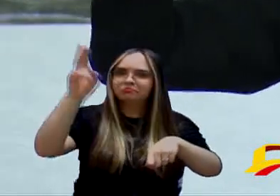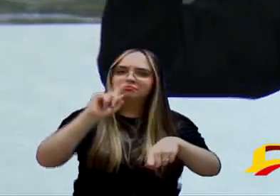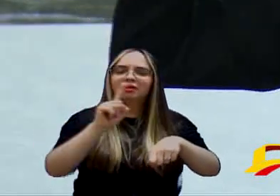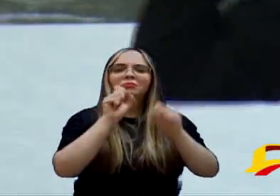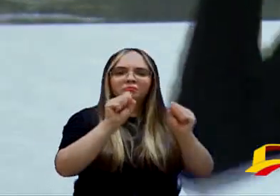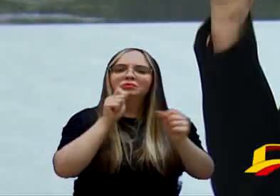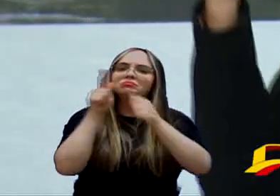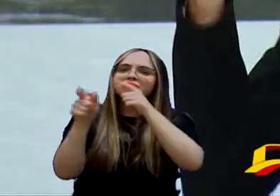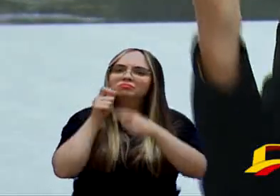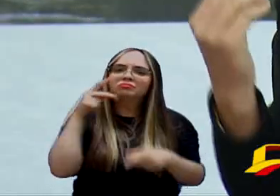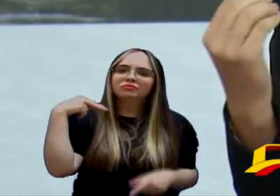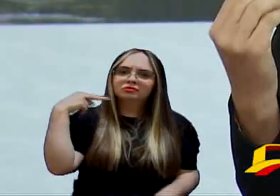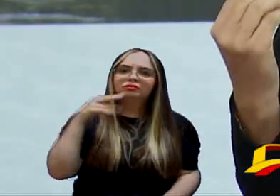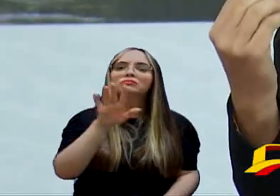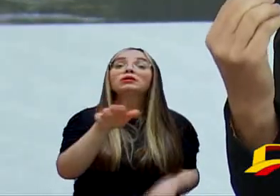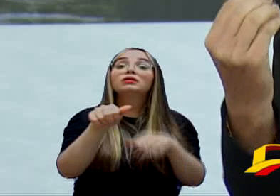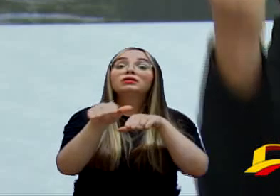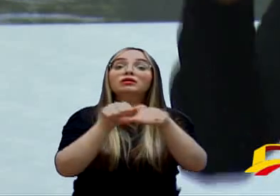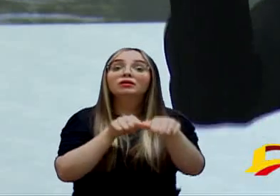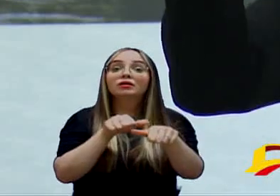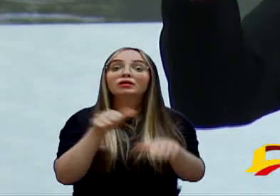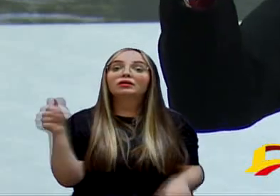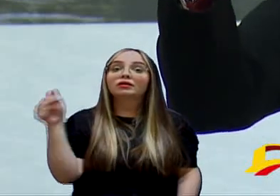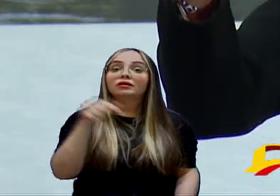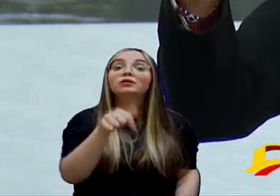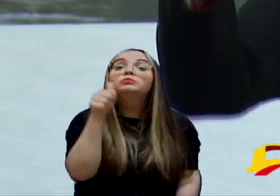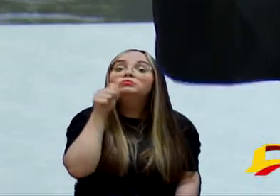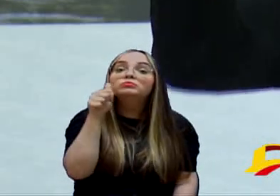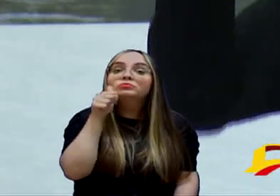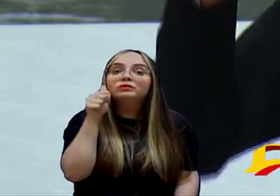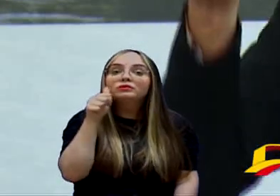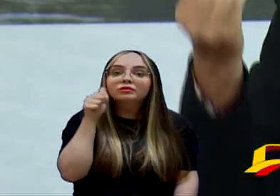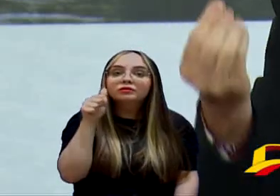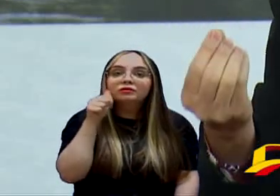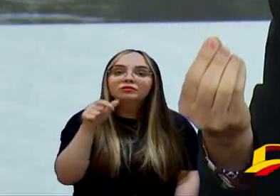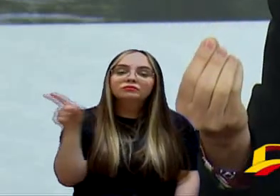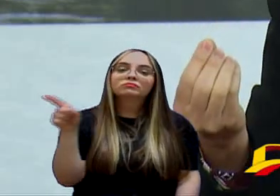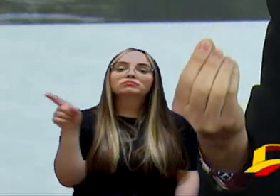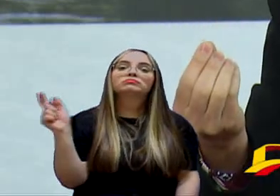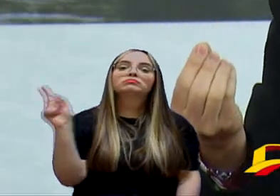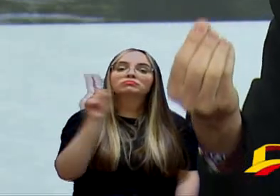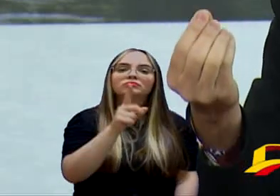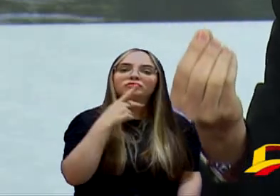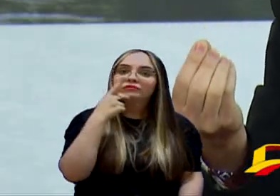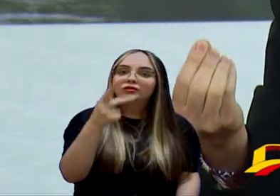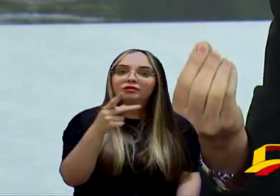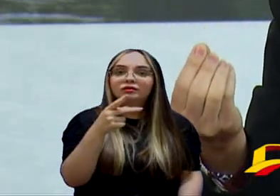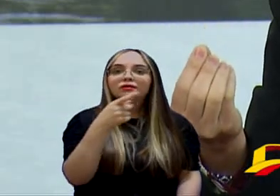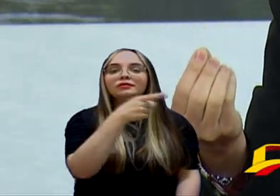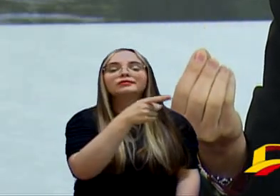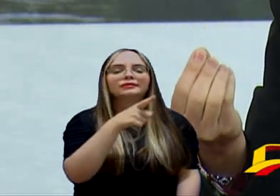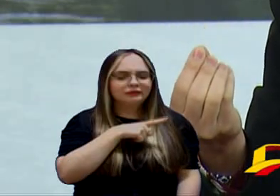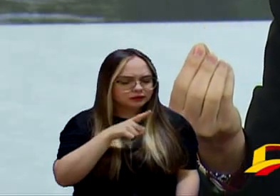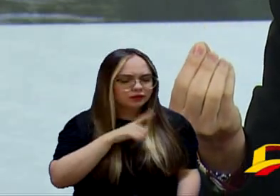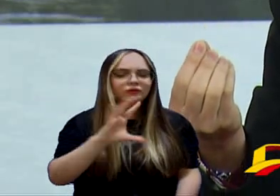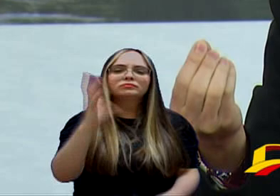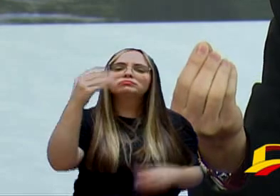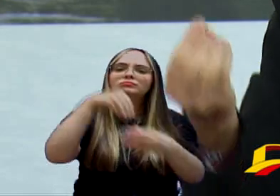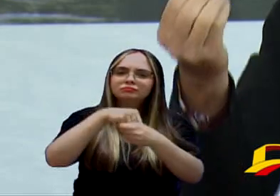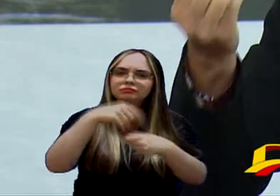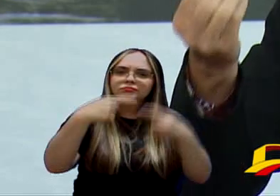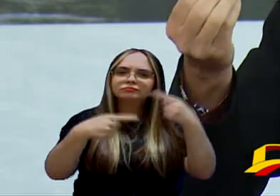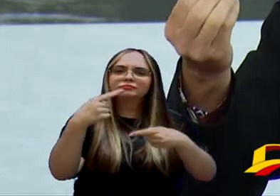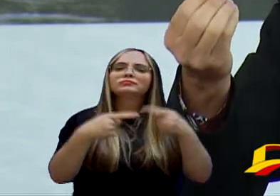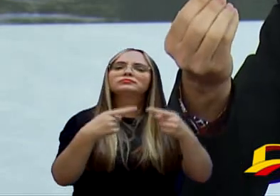olha e quando vem aqui mulheres representando dizendo que a sim violência política